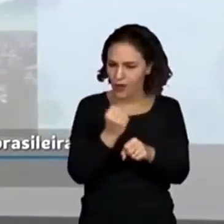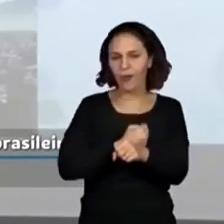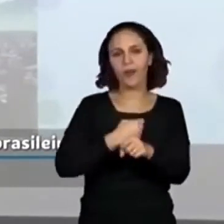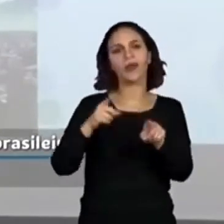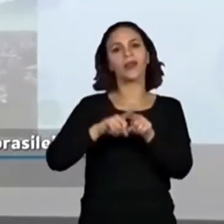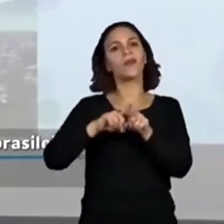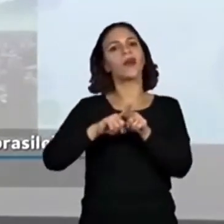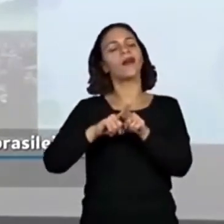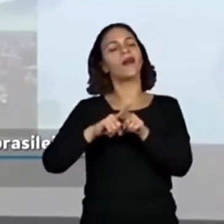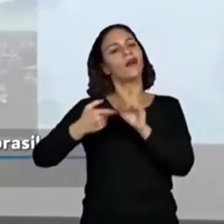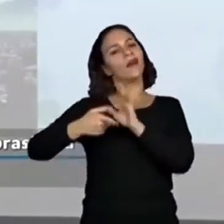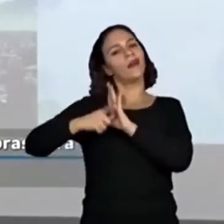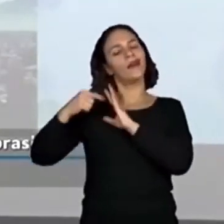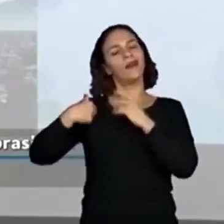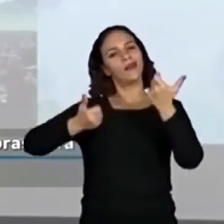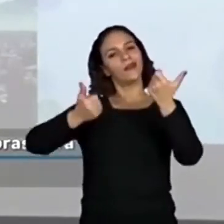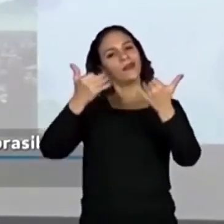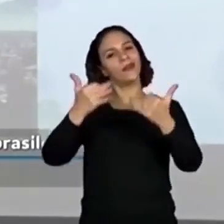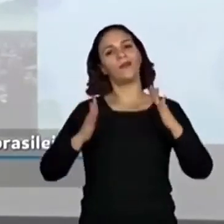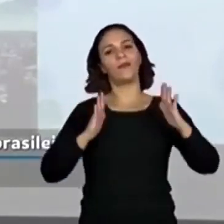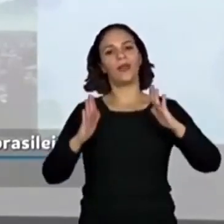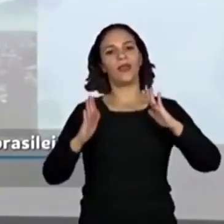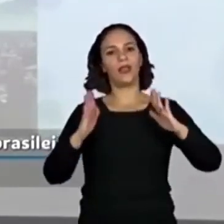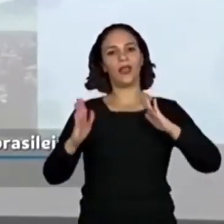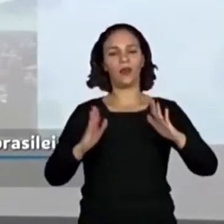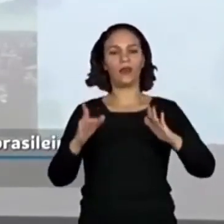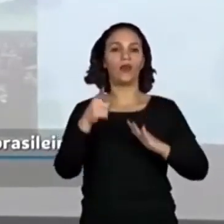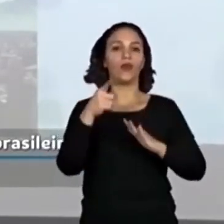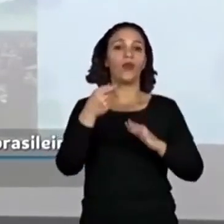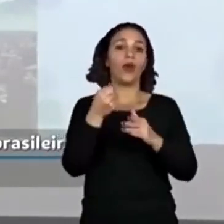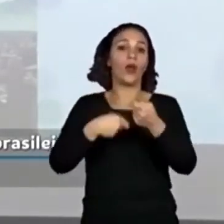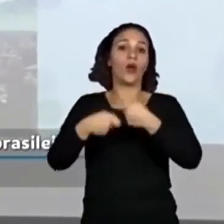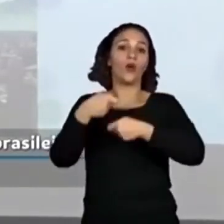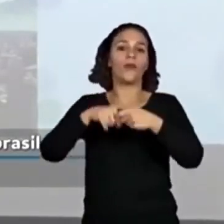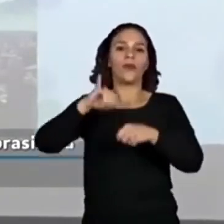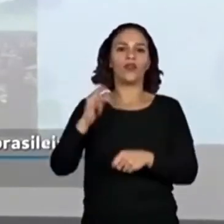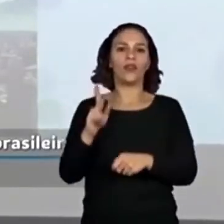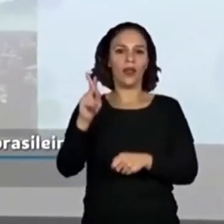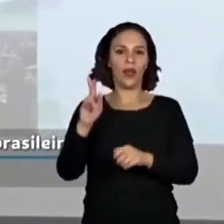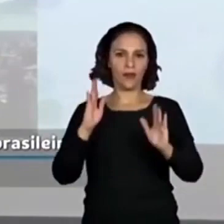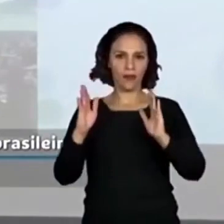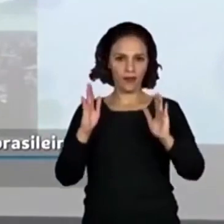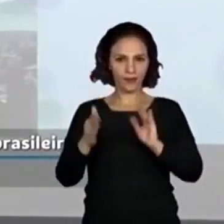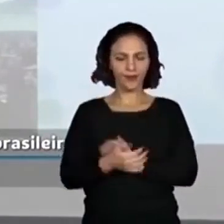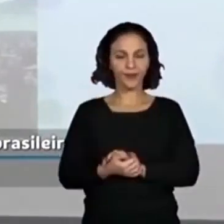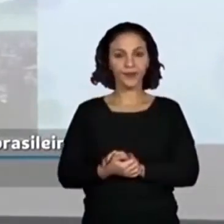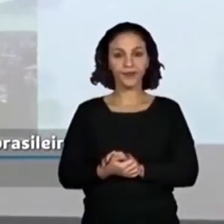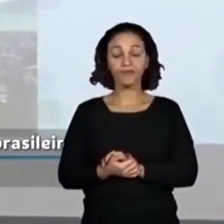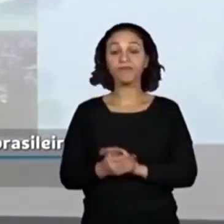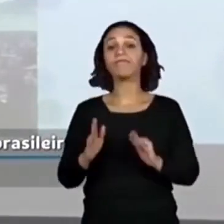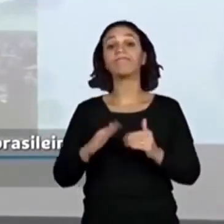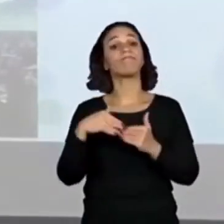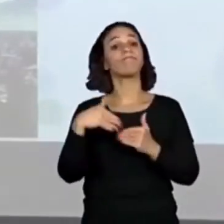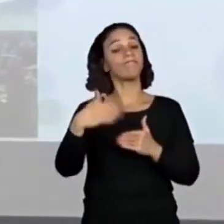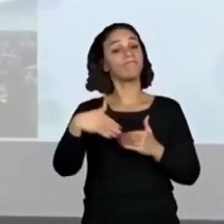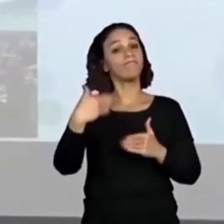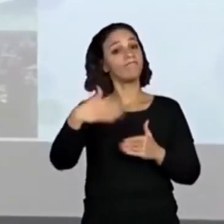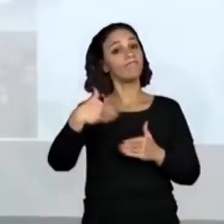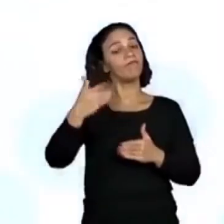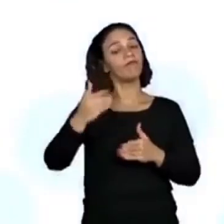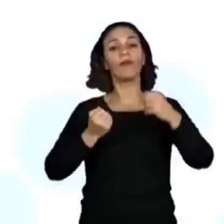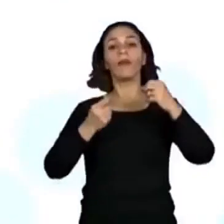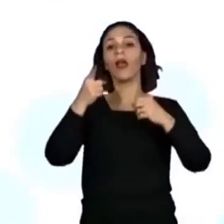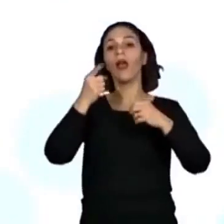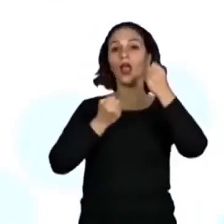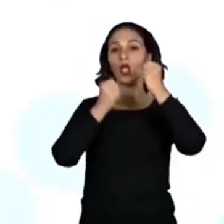todo esse período de crescimento econômico do Juscelino. E aí a indústria passou a